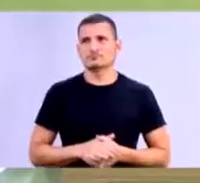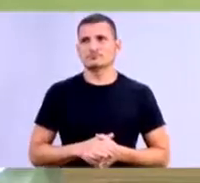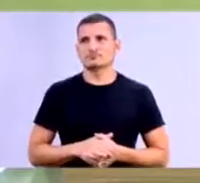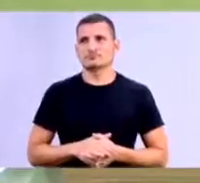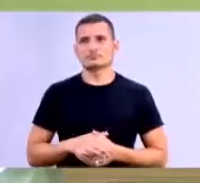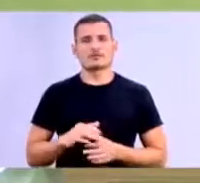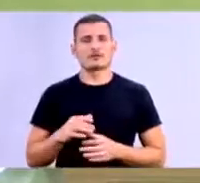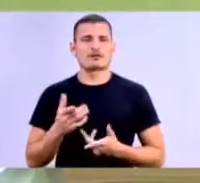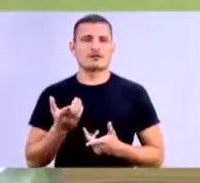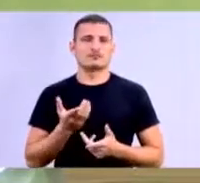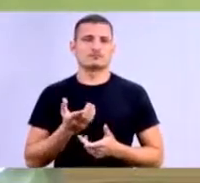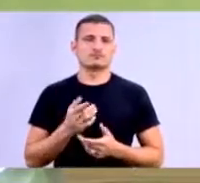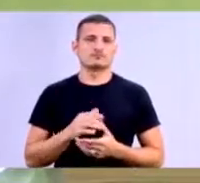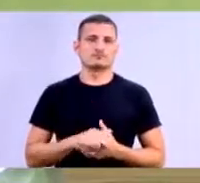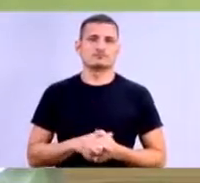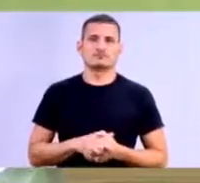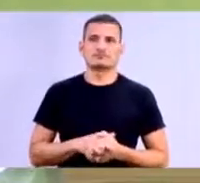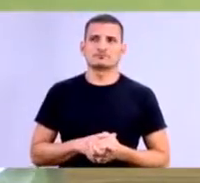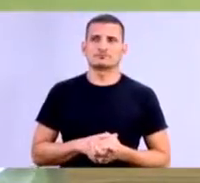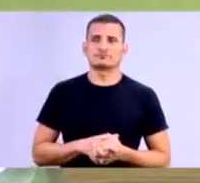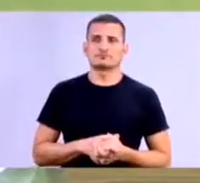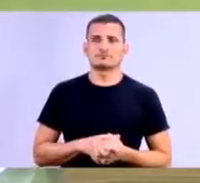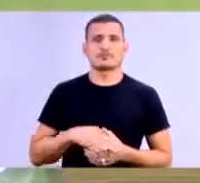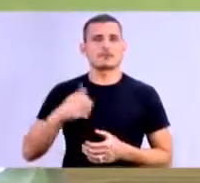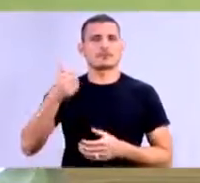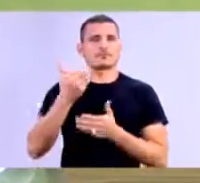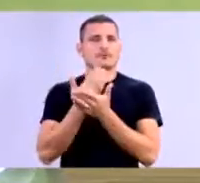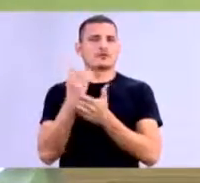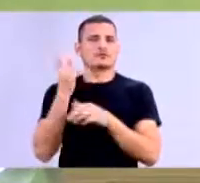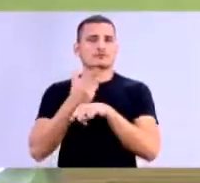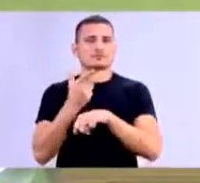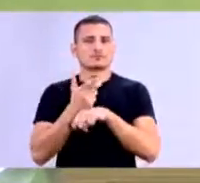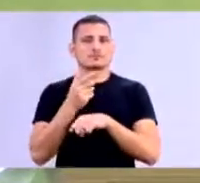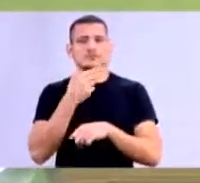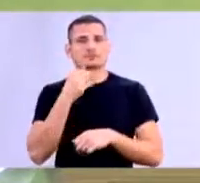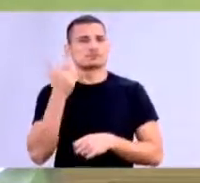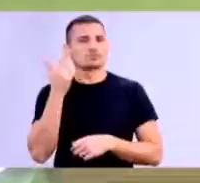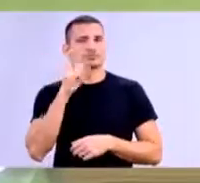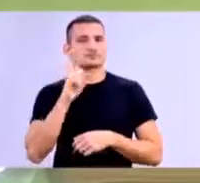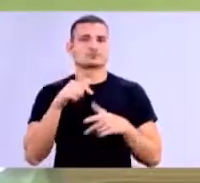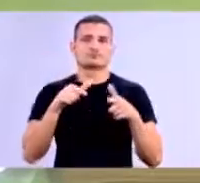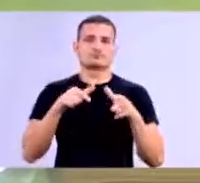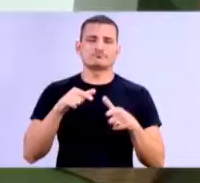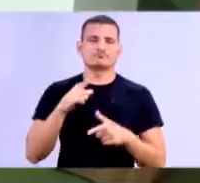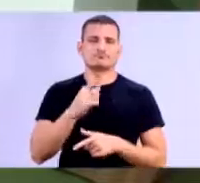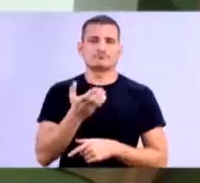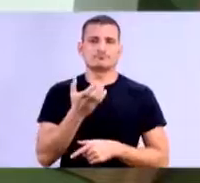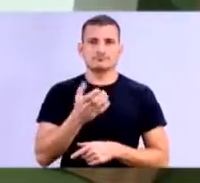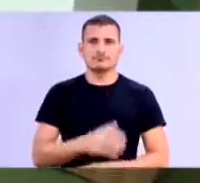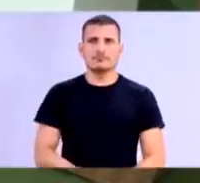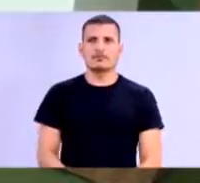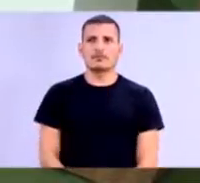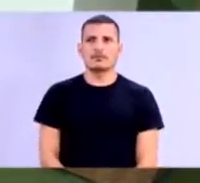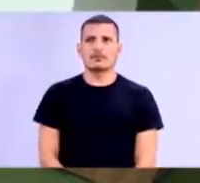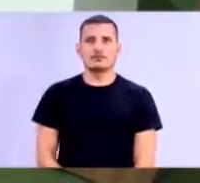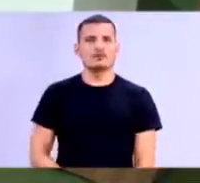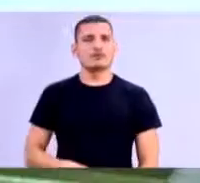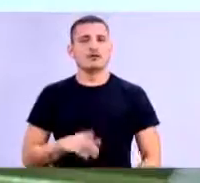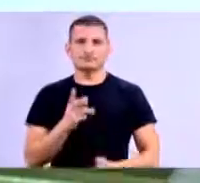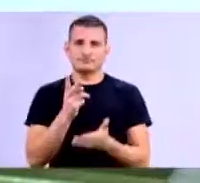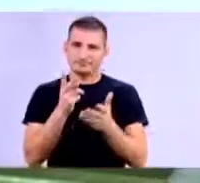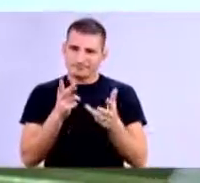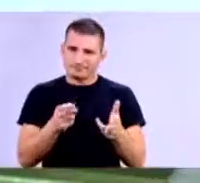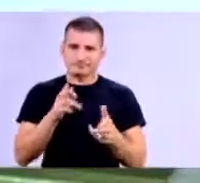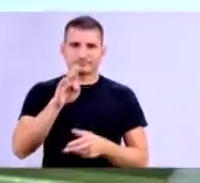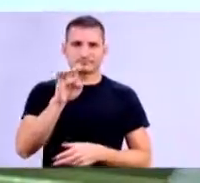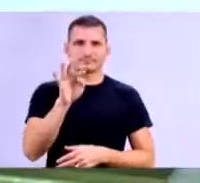primeira teleaula naquela externa que ele também não conseguiu serviço, o trampo que ele queria, né, professora? É a mesma coisa do Betão aqui, né?